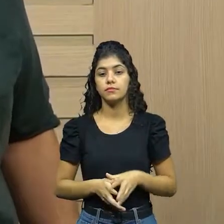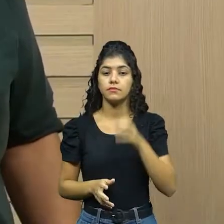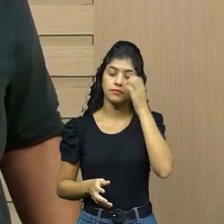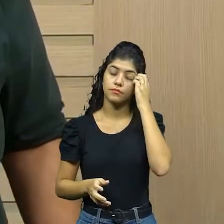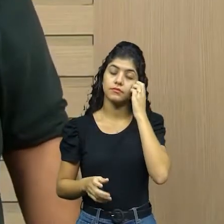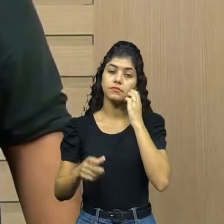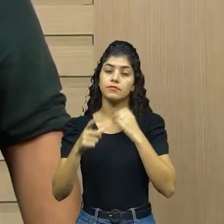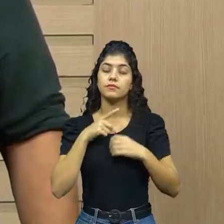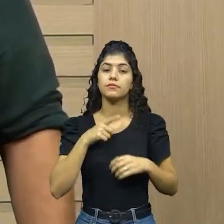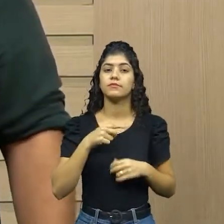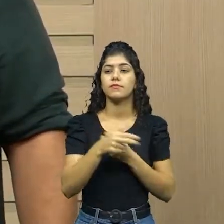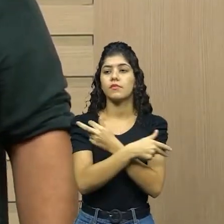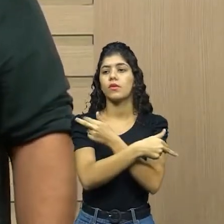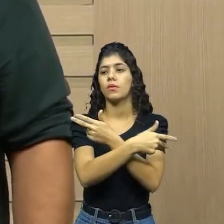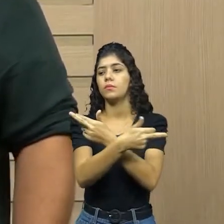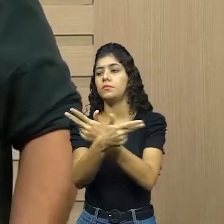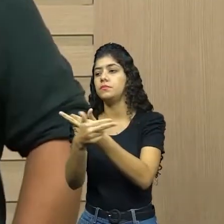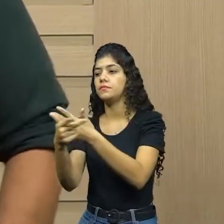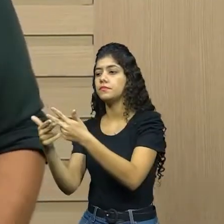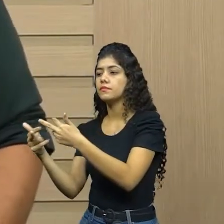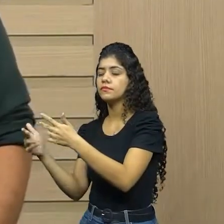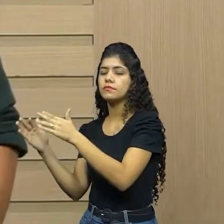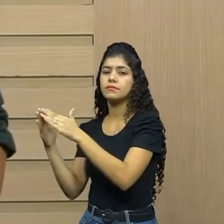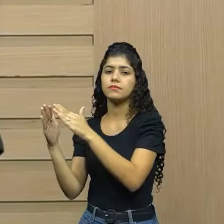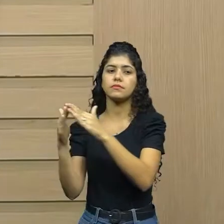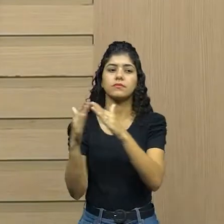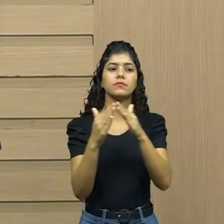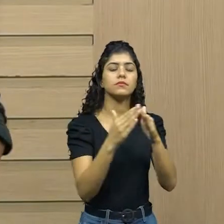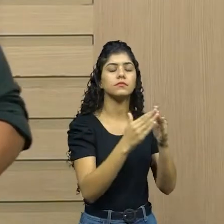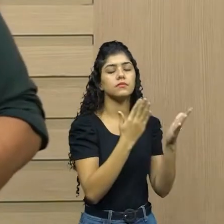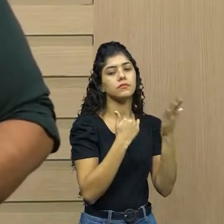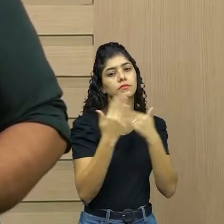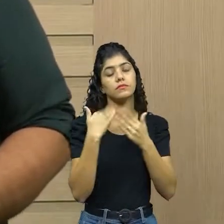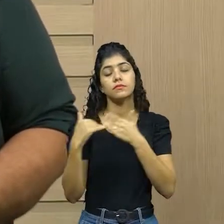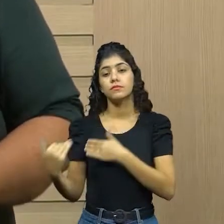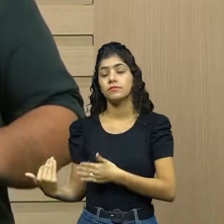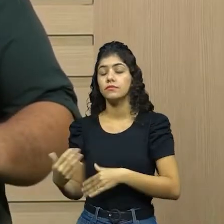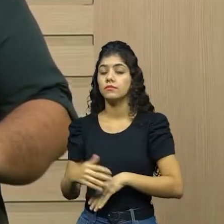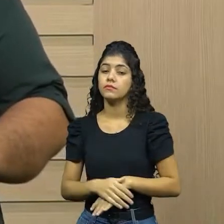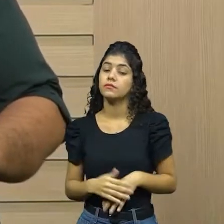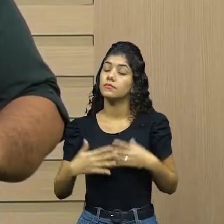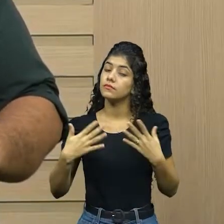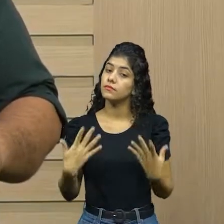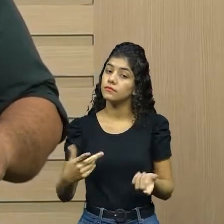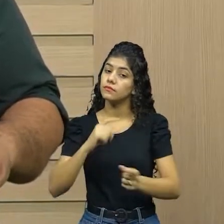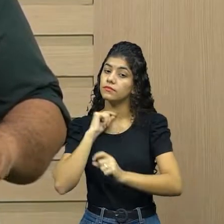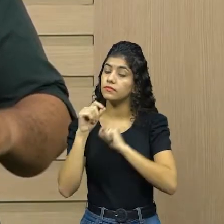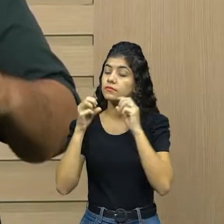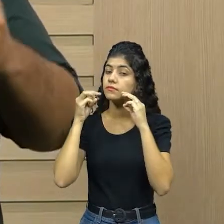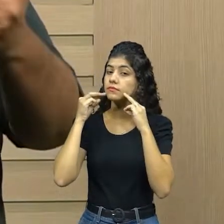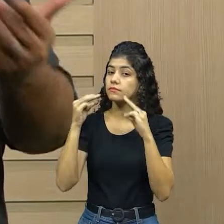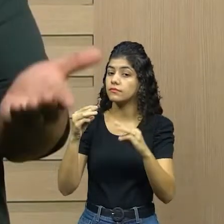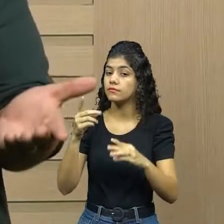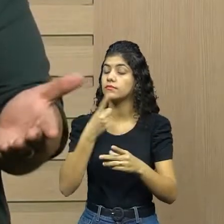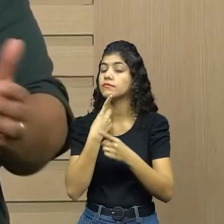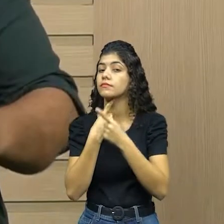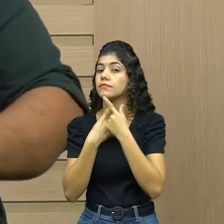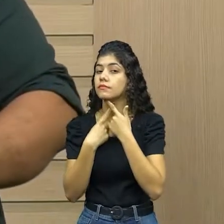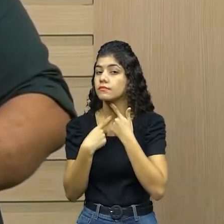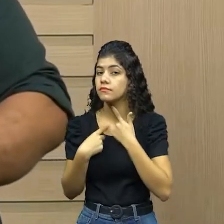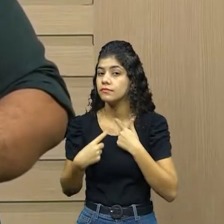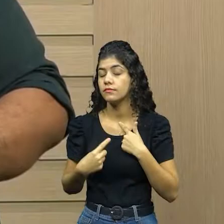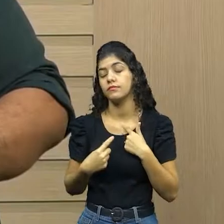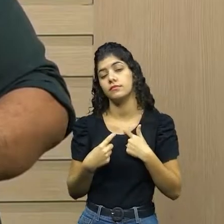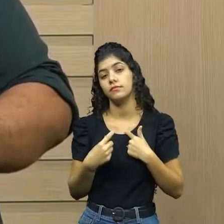uma oferta abundante de comida. Aí o marketing trabalha no desejo, ou